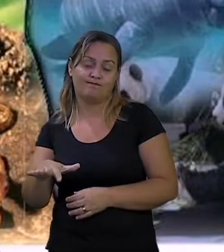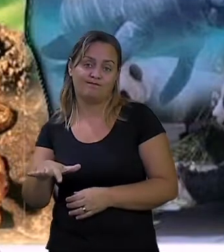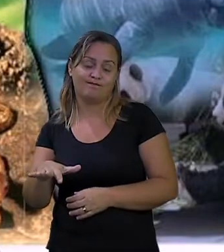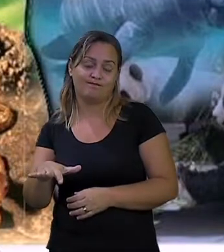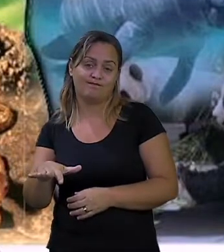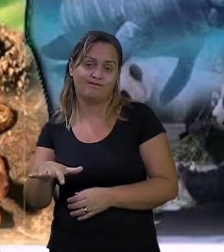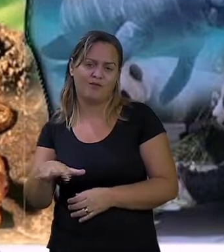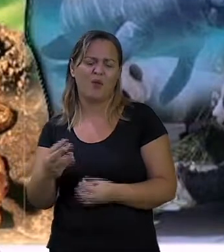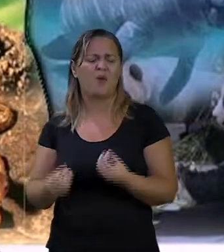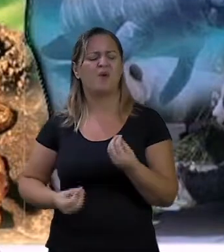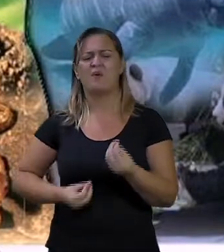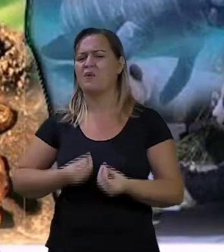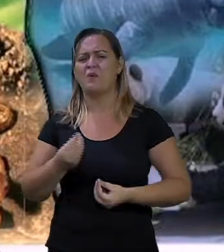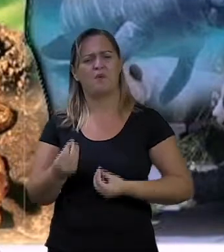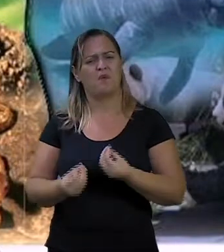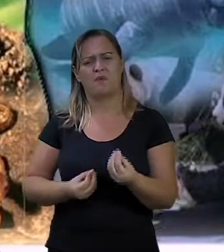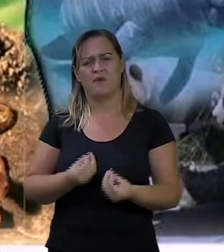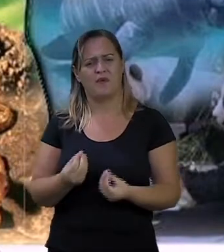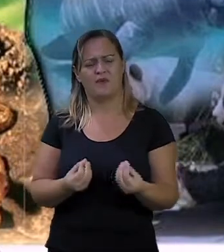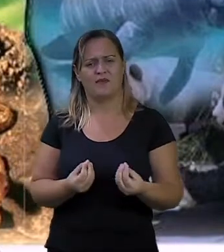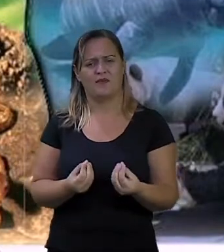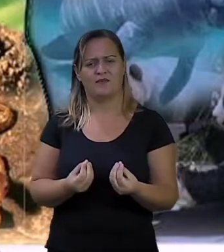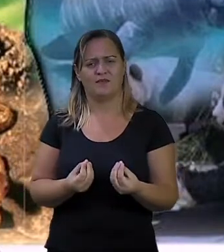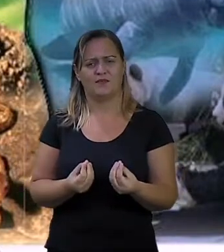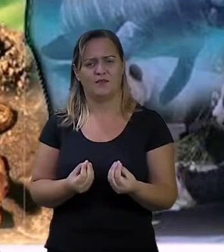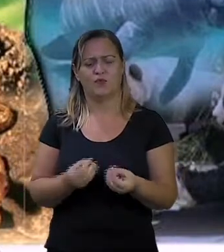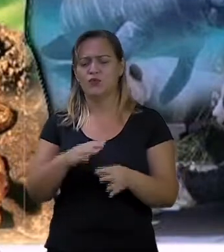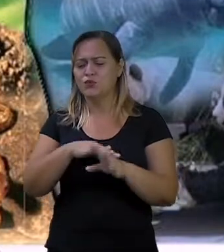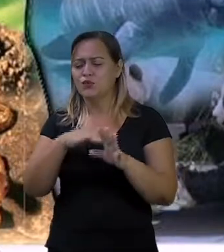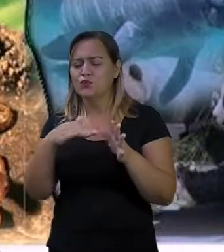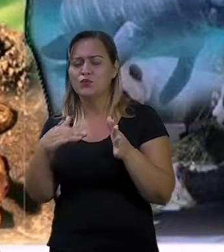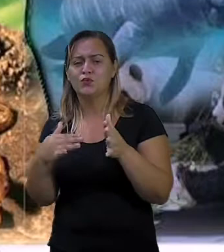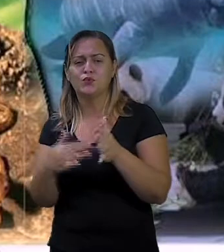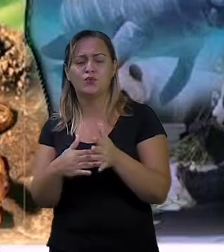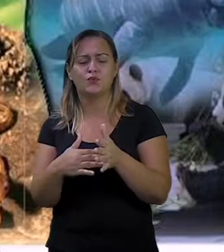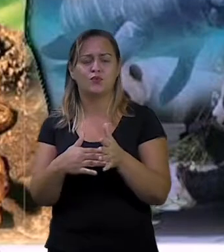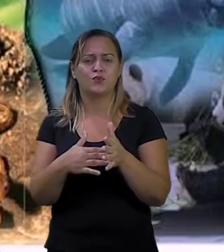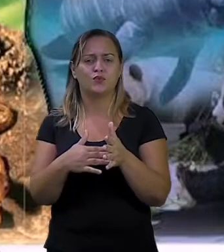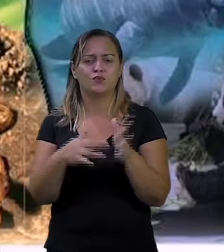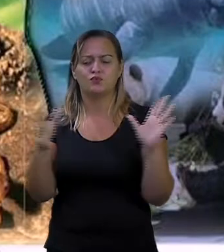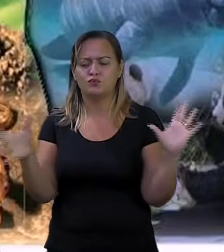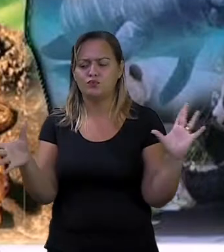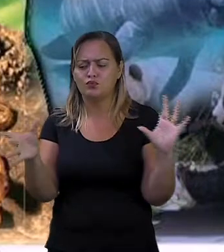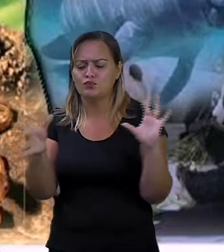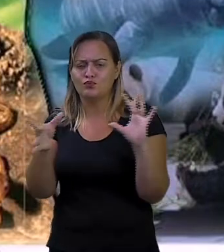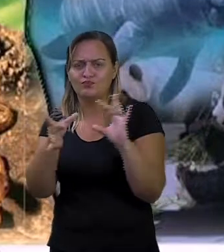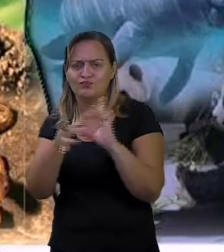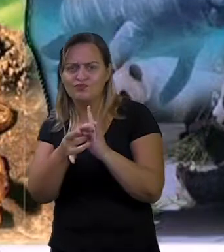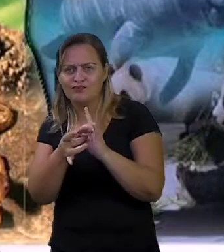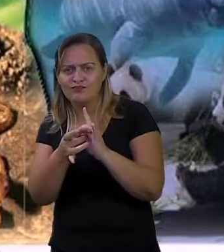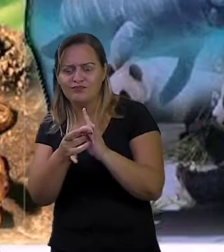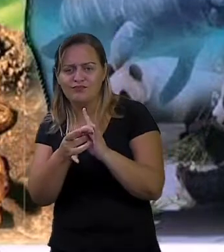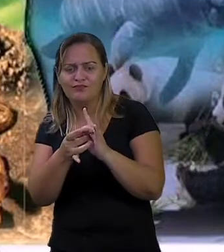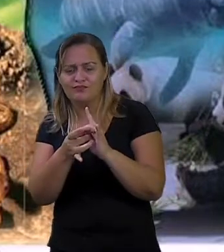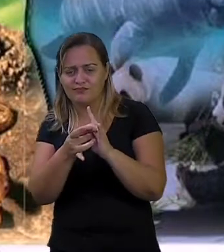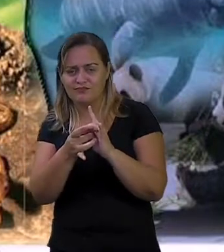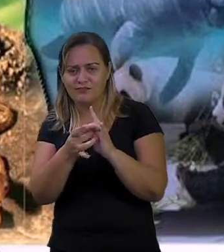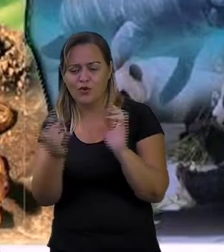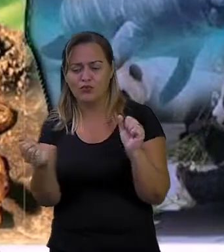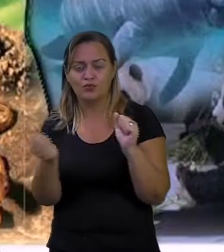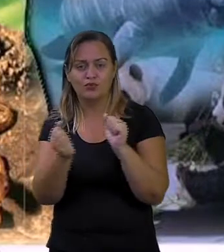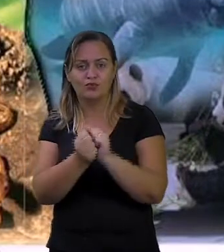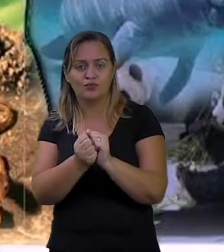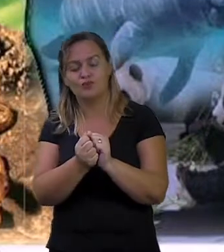Como é esse universo? Como tudo isso se encaixa? E a